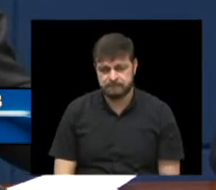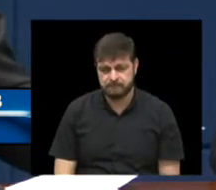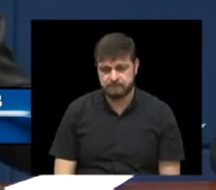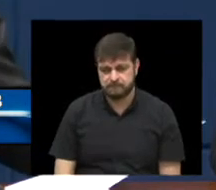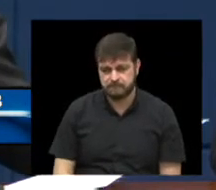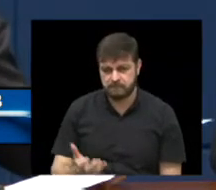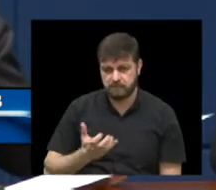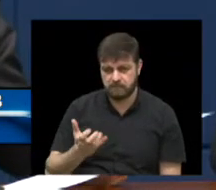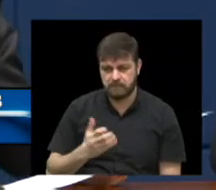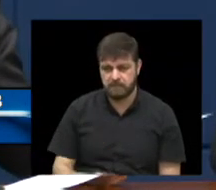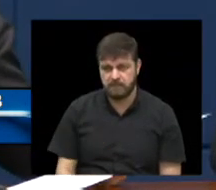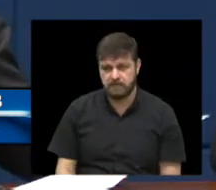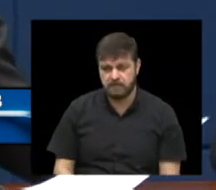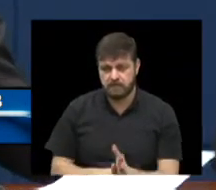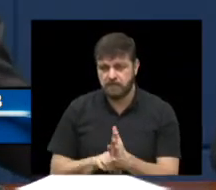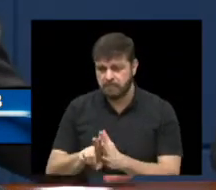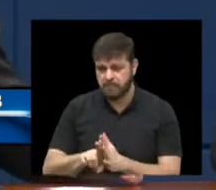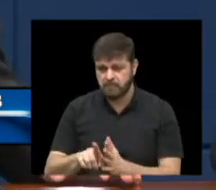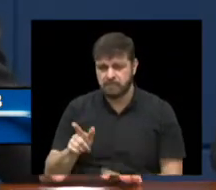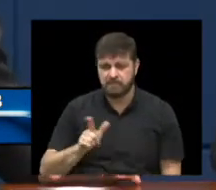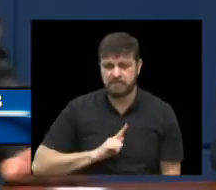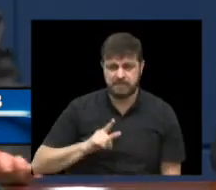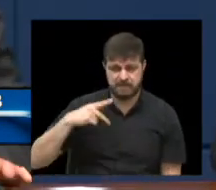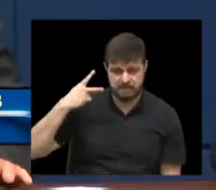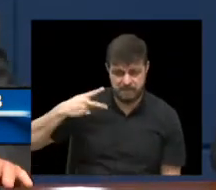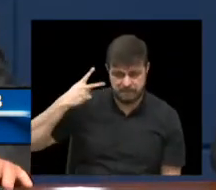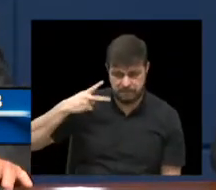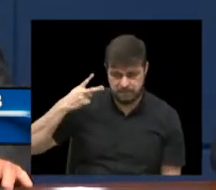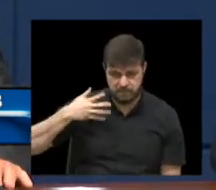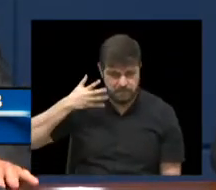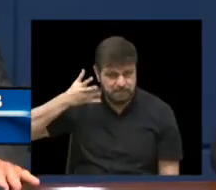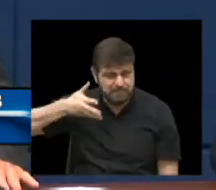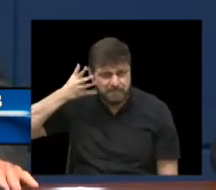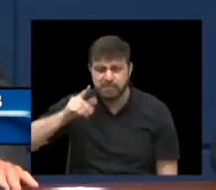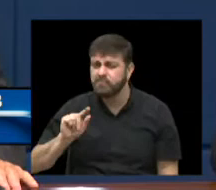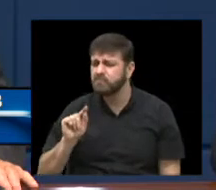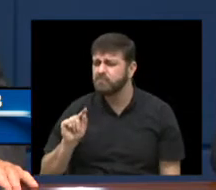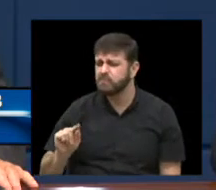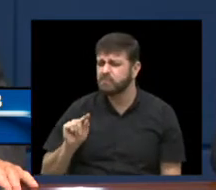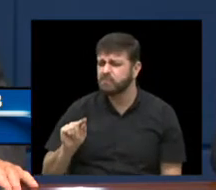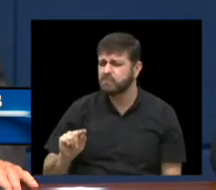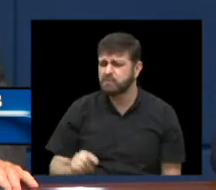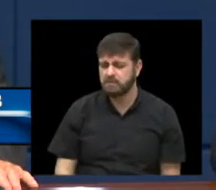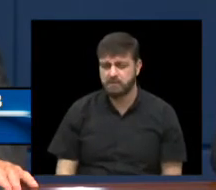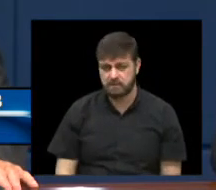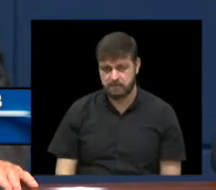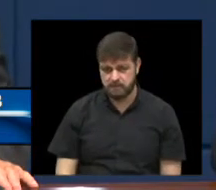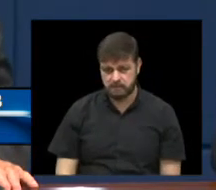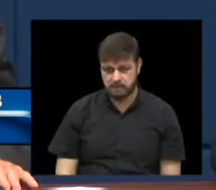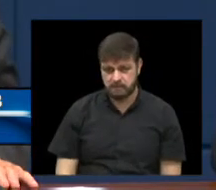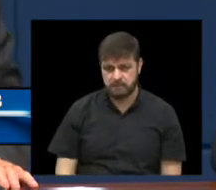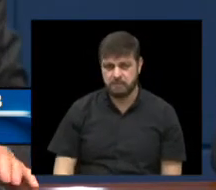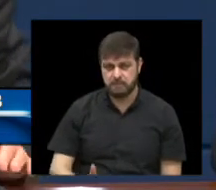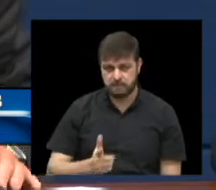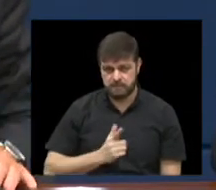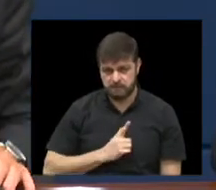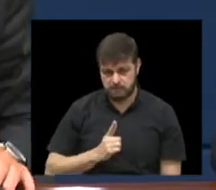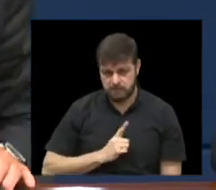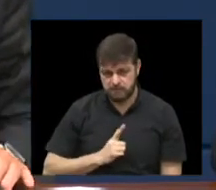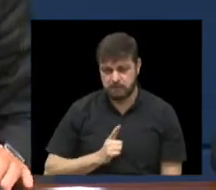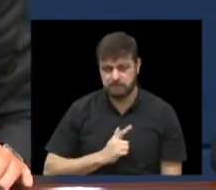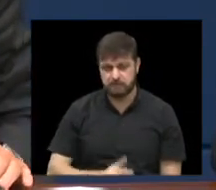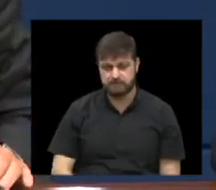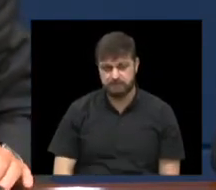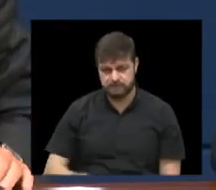quero agora prosseguir com o grande expediente. Oradores inscritos no grande expediente, secretário Ailton da Farmácia. Tem sim, senhor presidente.